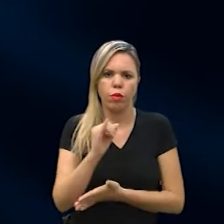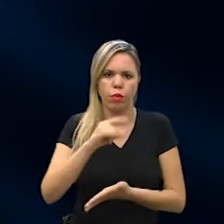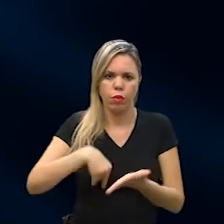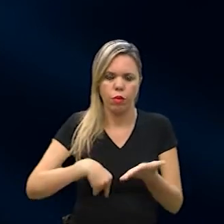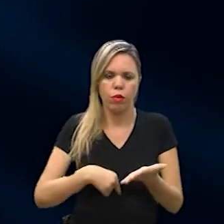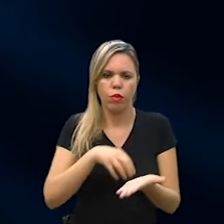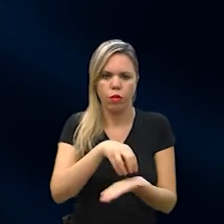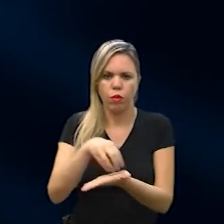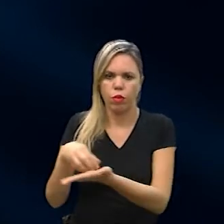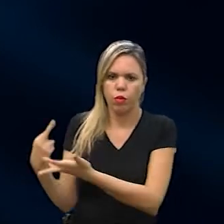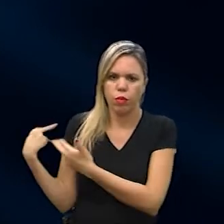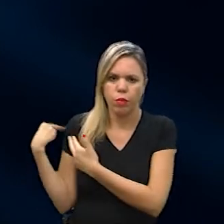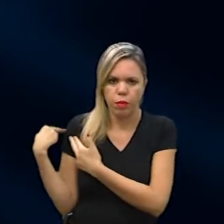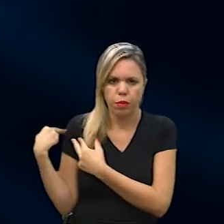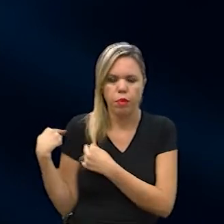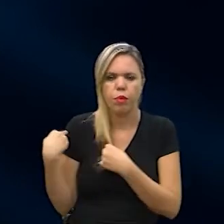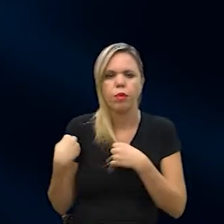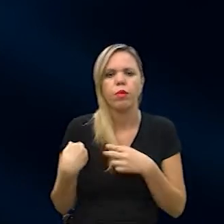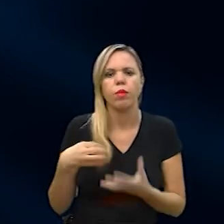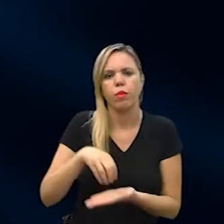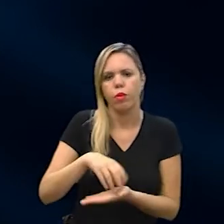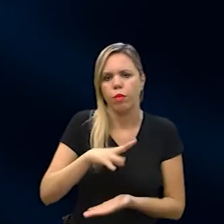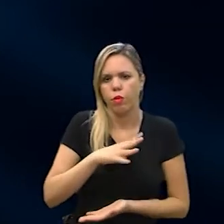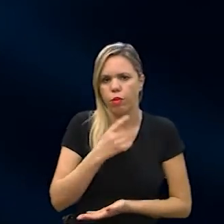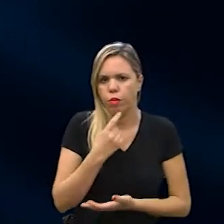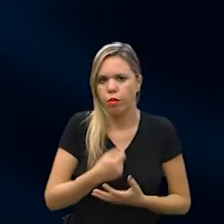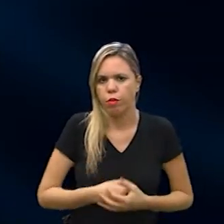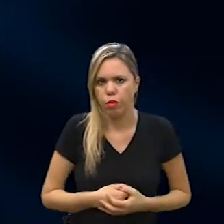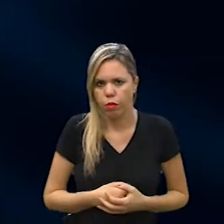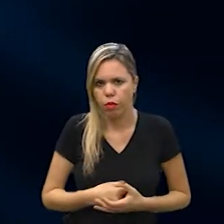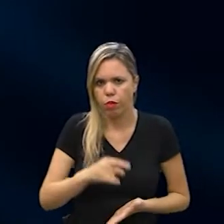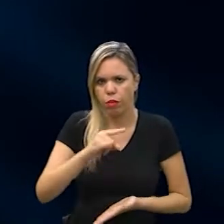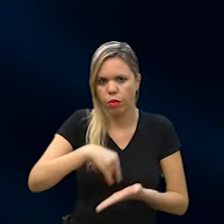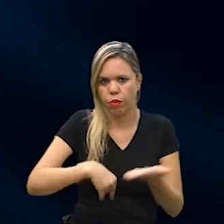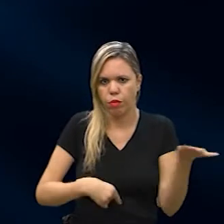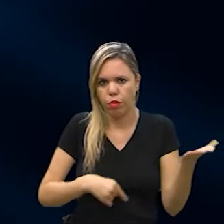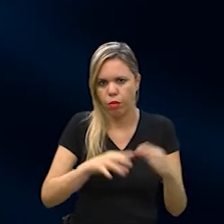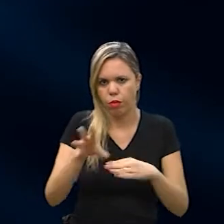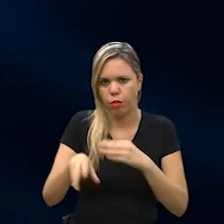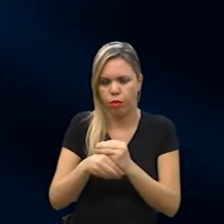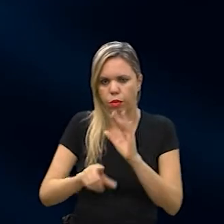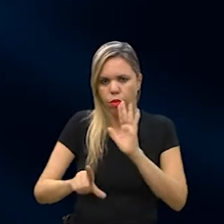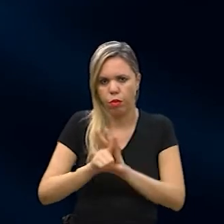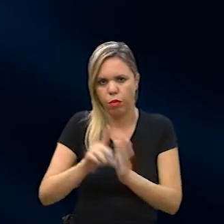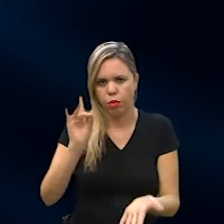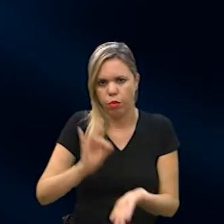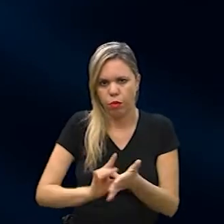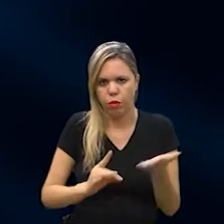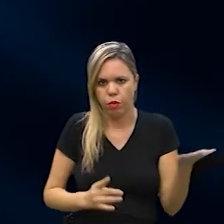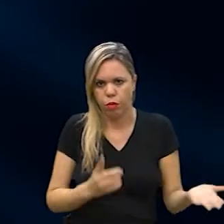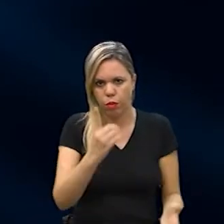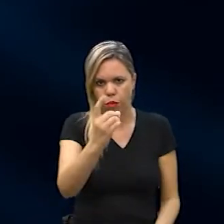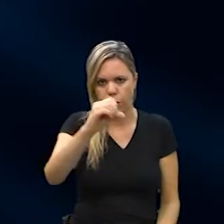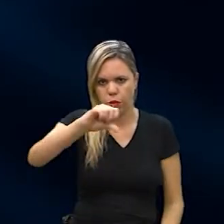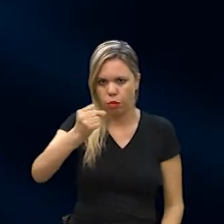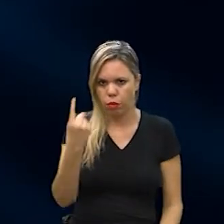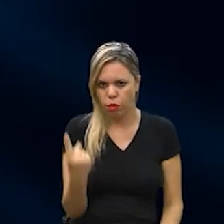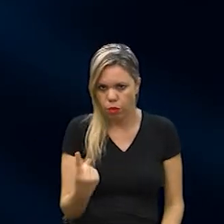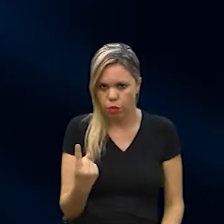devidamente autorizados pelos órgãos responsáveis da municipalidade. O documento complementa a lei original